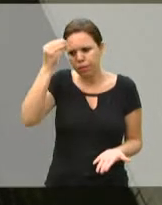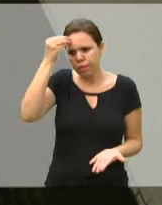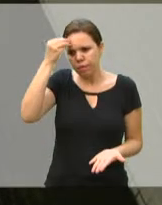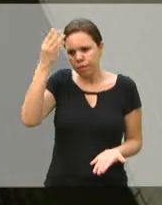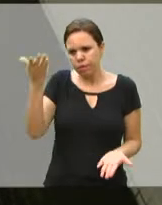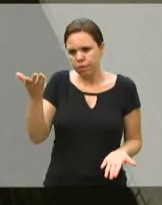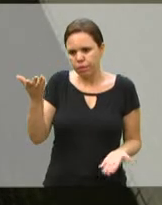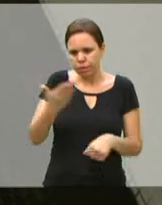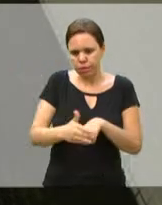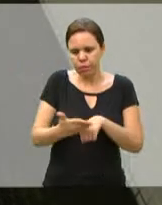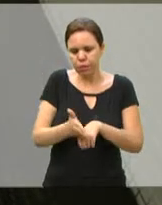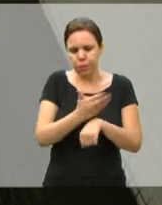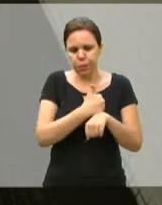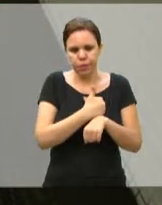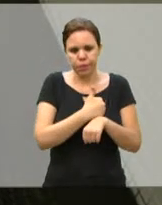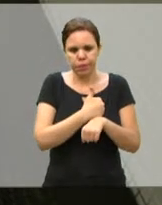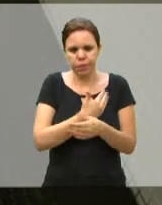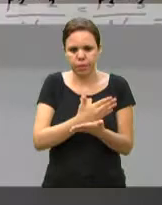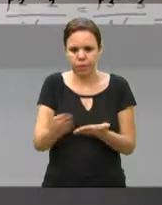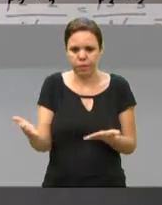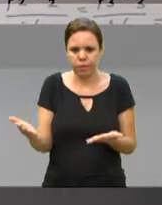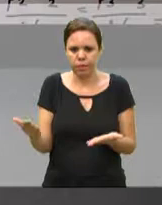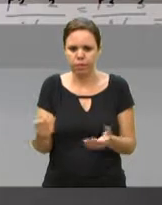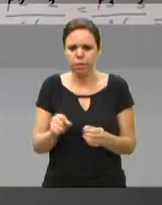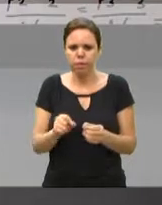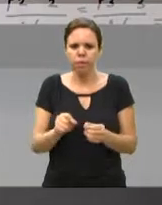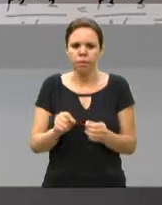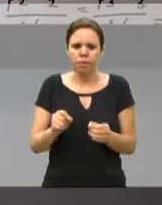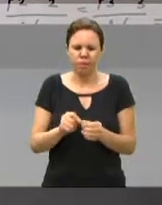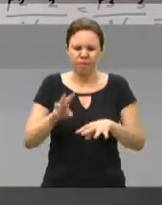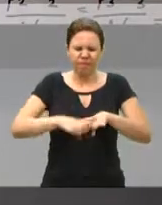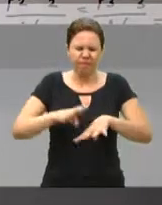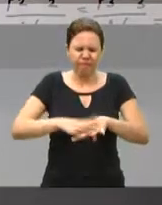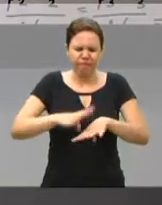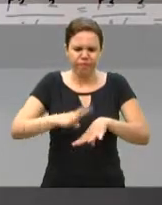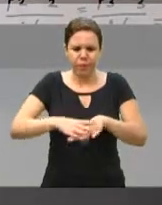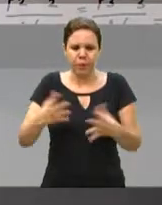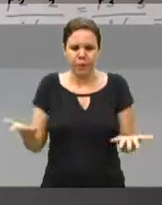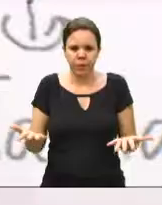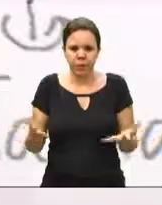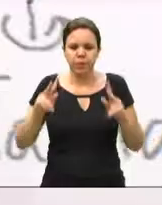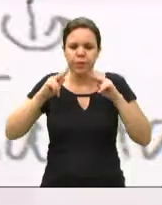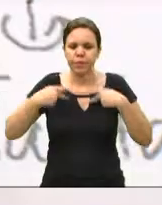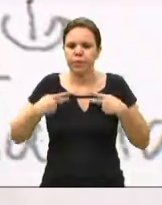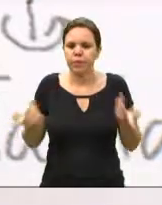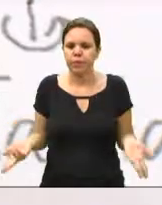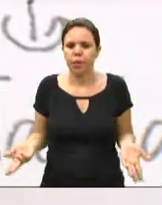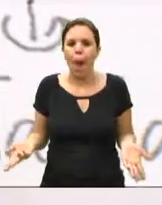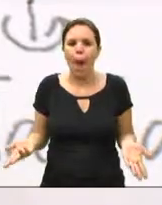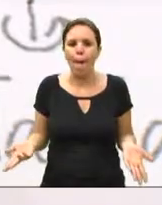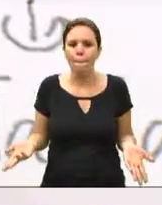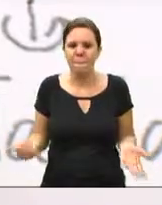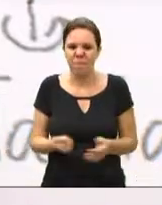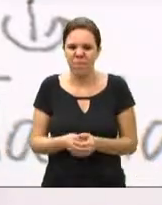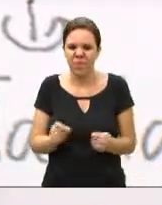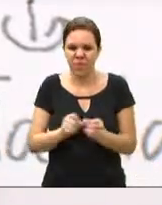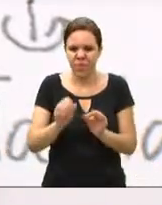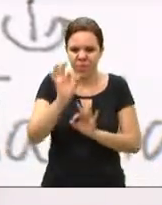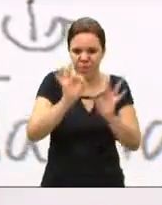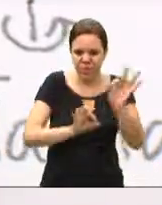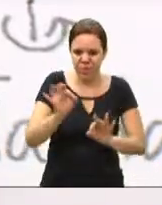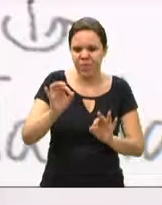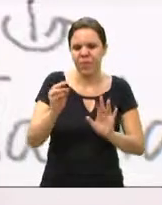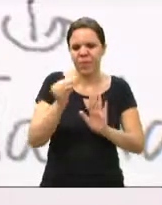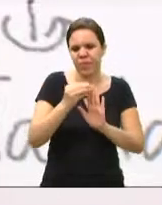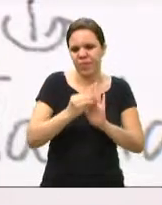treinado antes. Que componente que eu vou começar primeiro? Eu vou começar pela matemática? Eu vou começar pela parte de humanas? Eu vou começar... Então assim, fazer uma